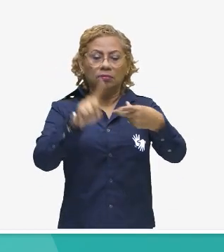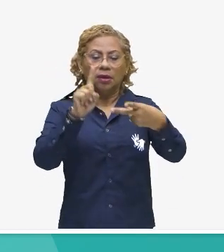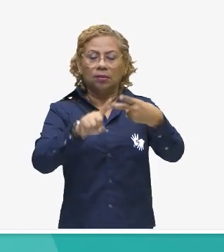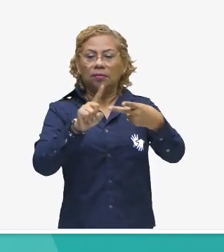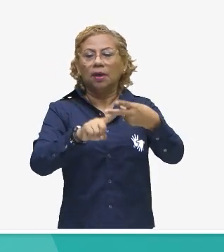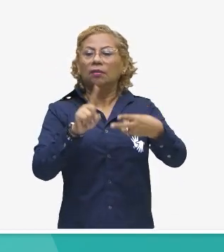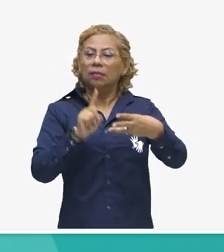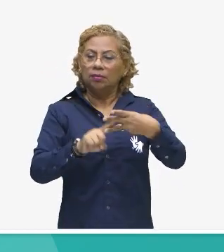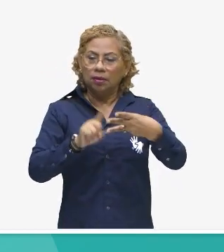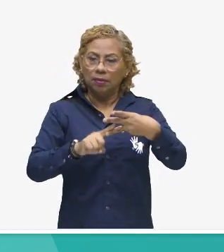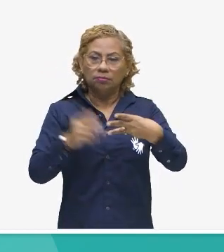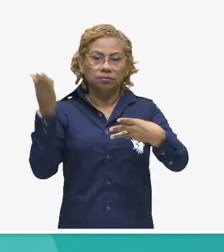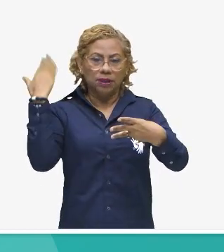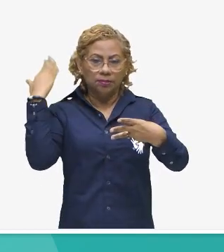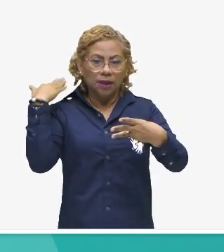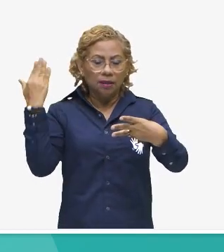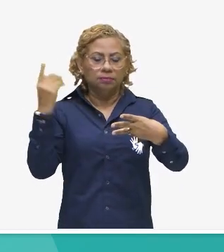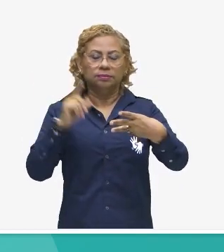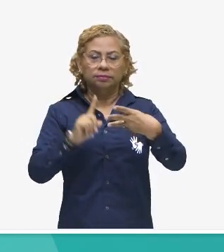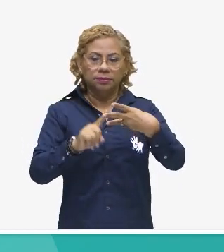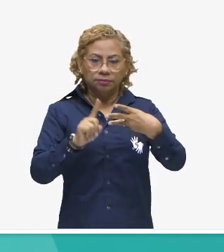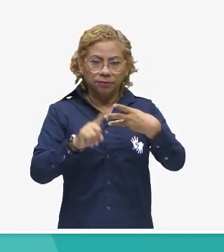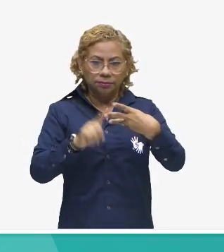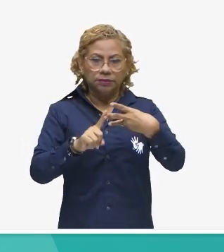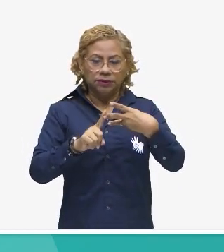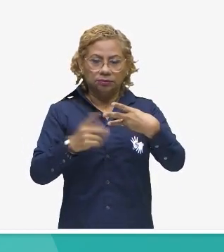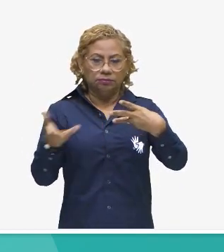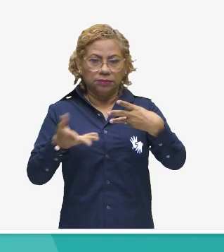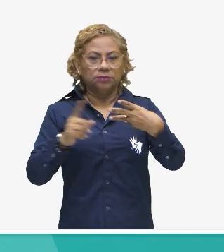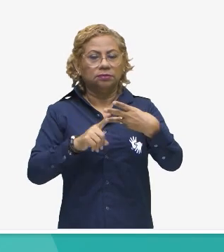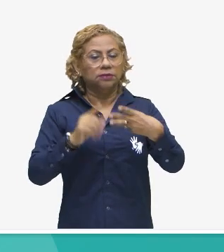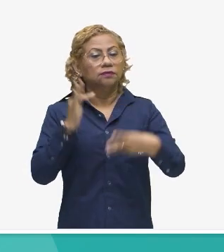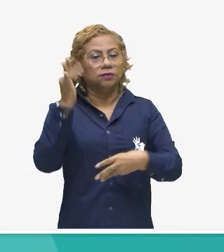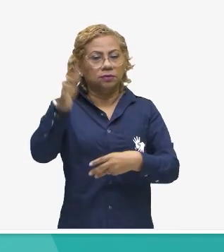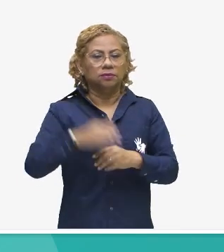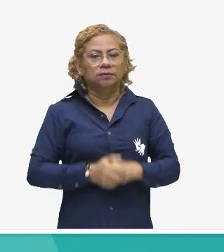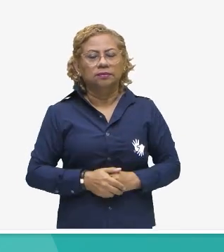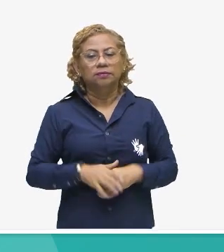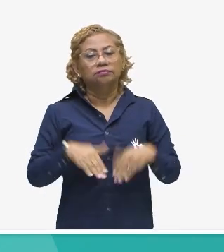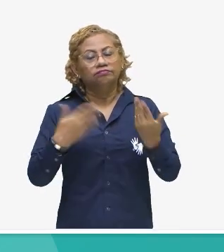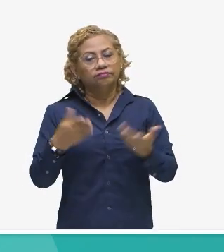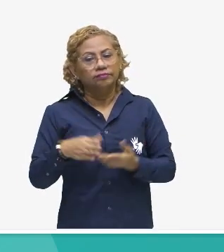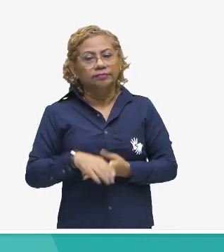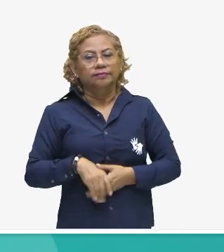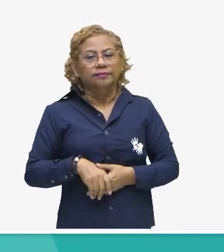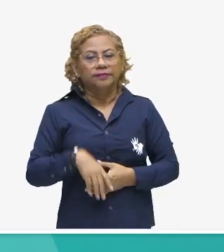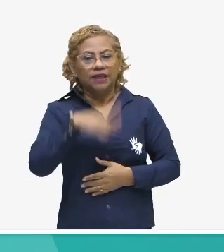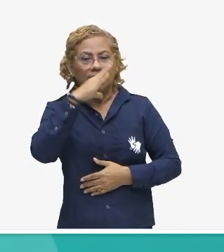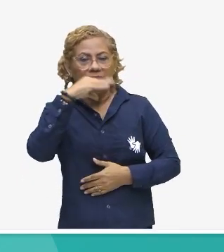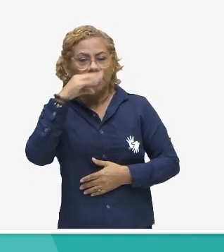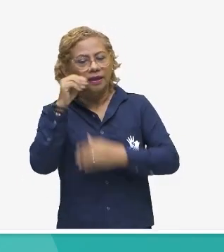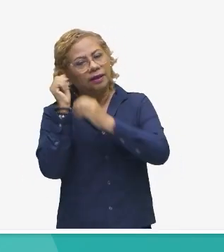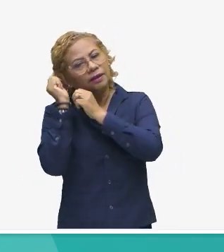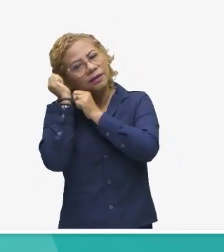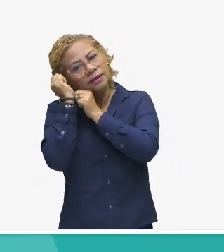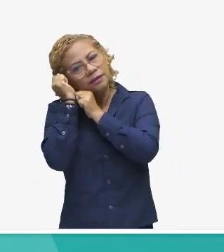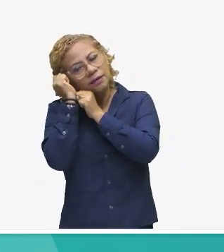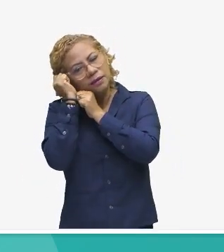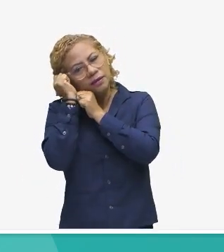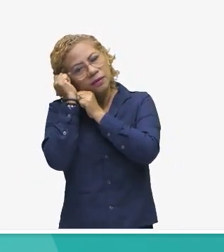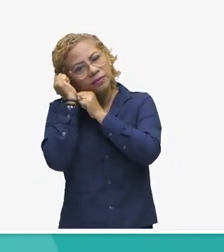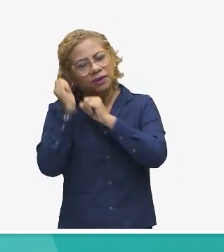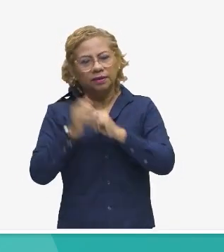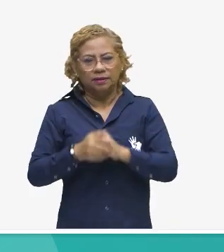Que dormia, né, a criança dormia, já notamos que está aqui